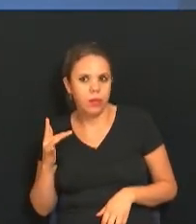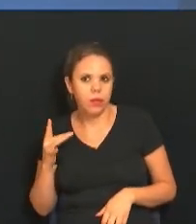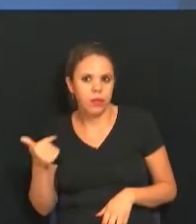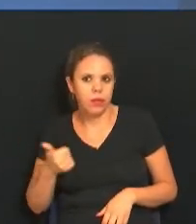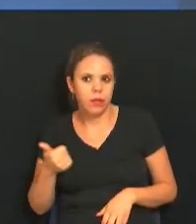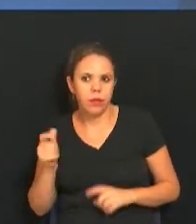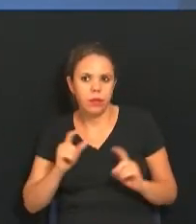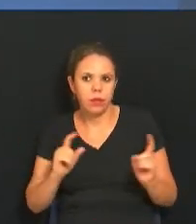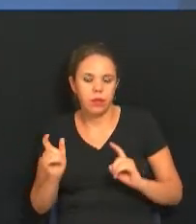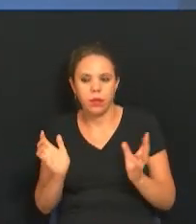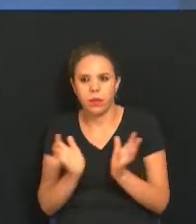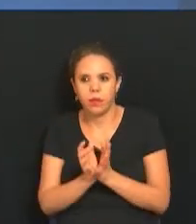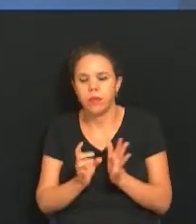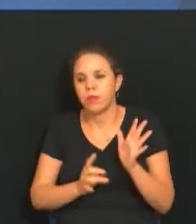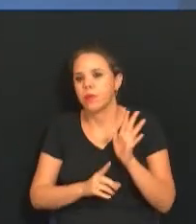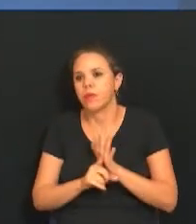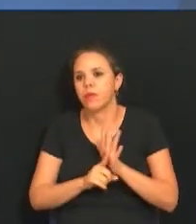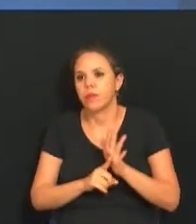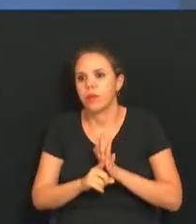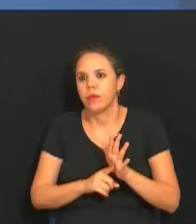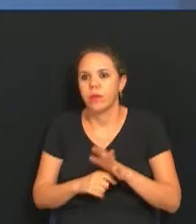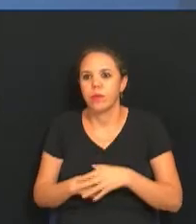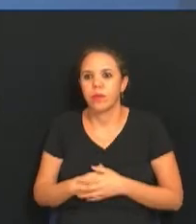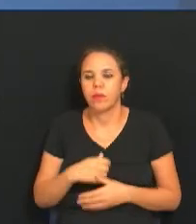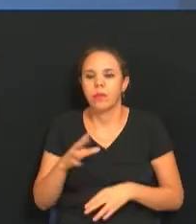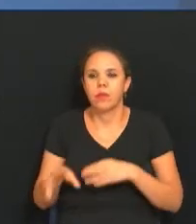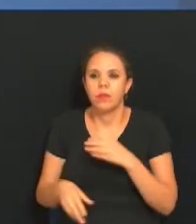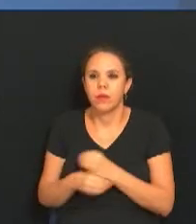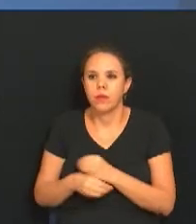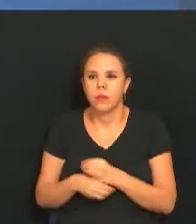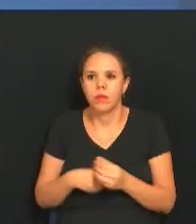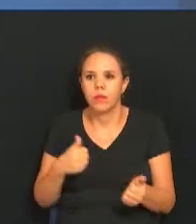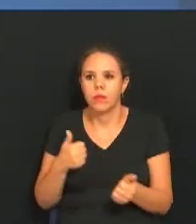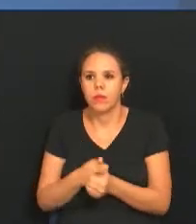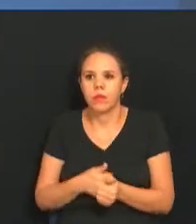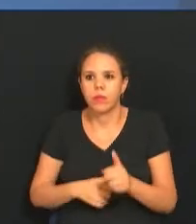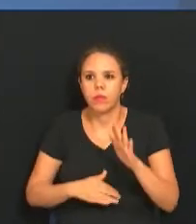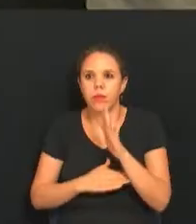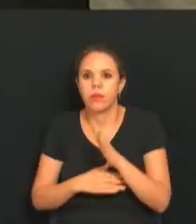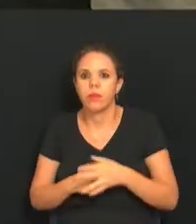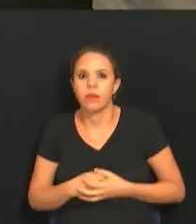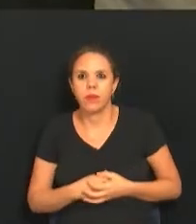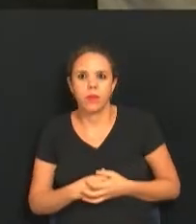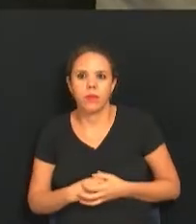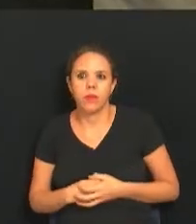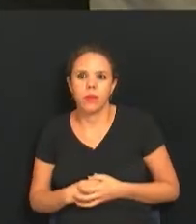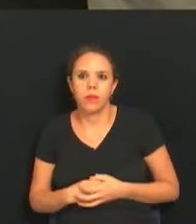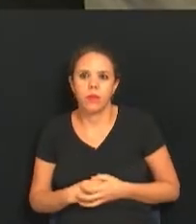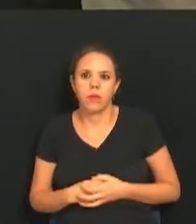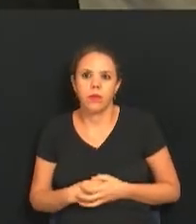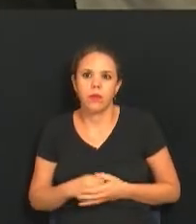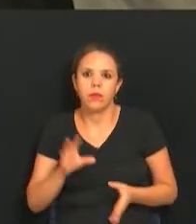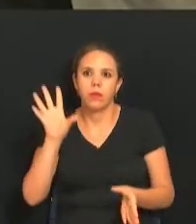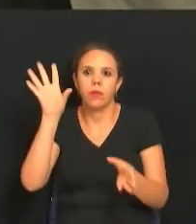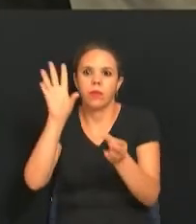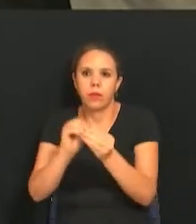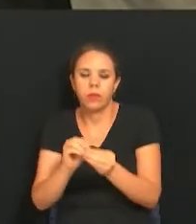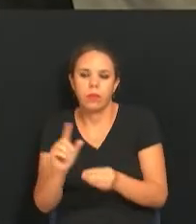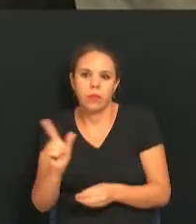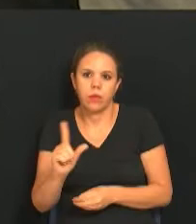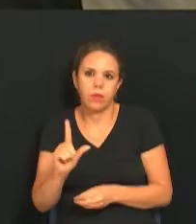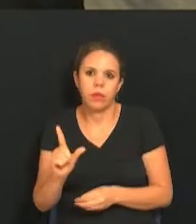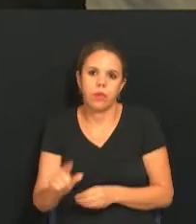reunião dessa comissão de estudos que foi instalada recentemente aqui na Câmara Municipal. E um resumo, claro, de